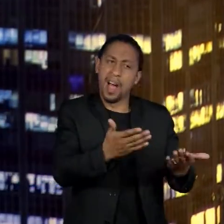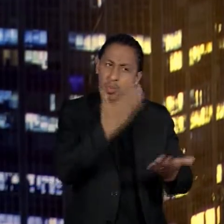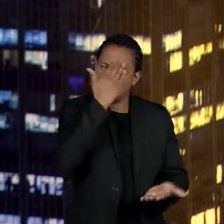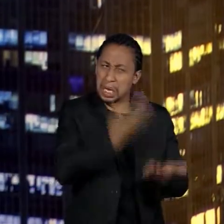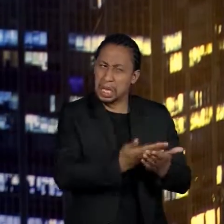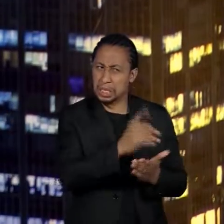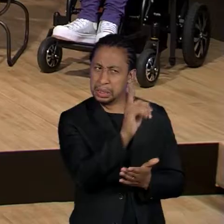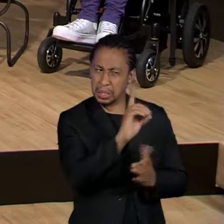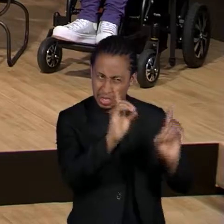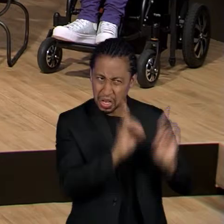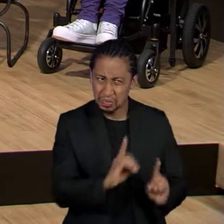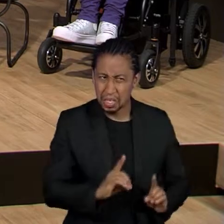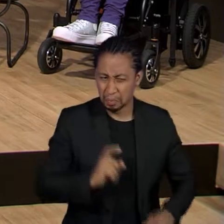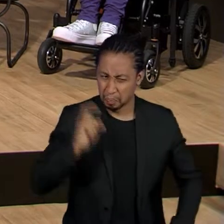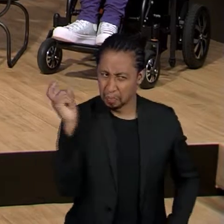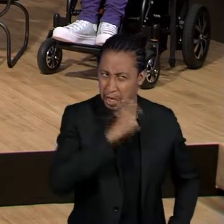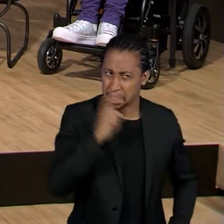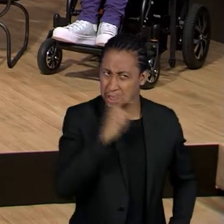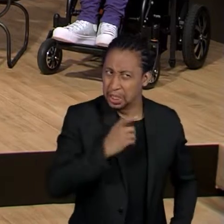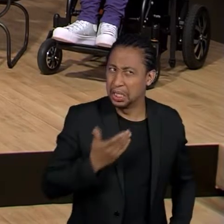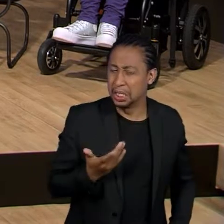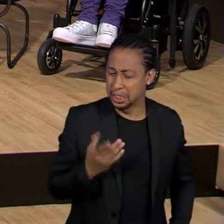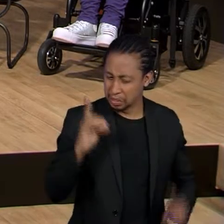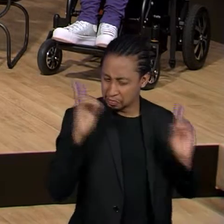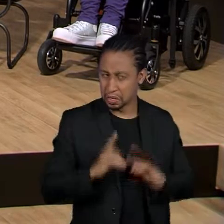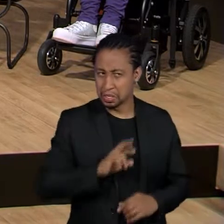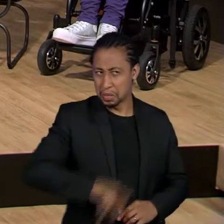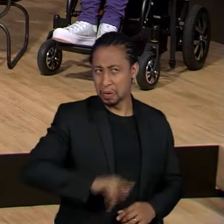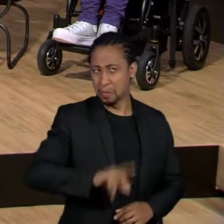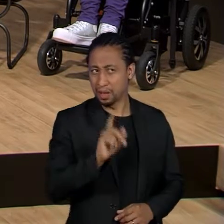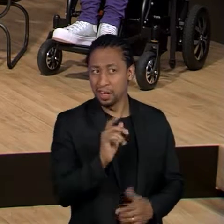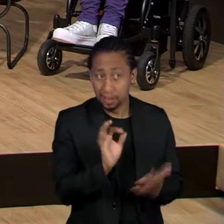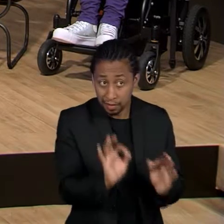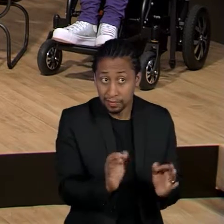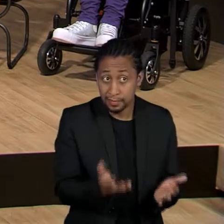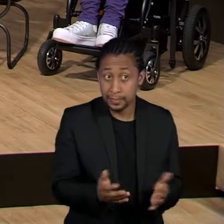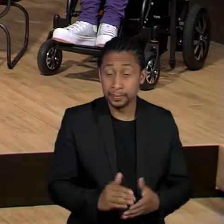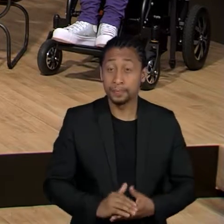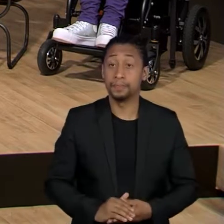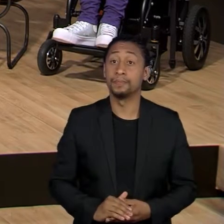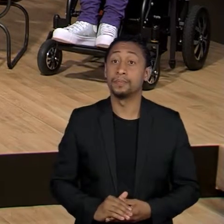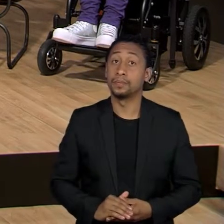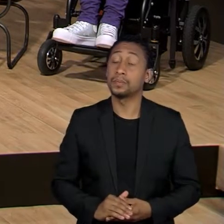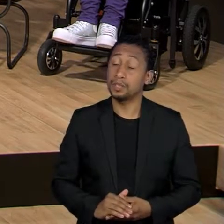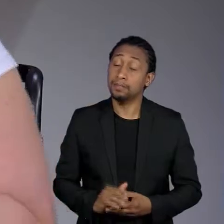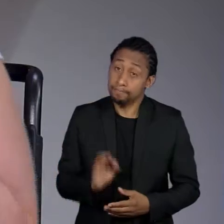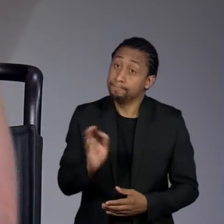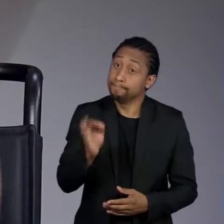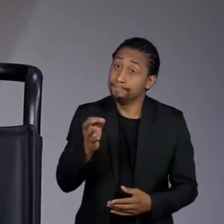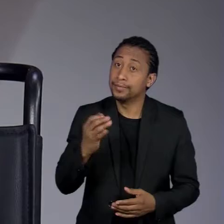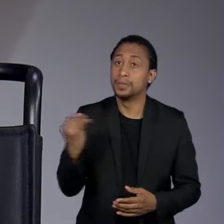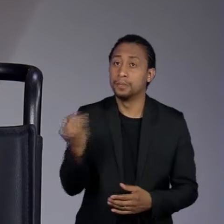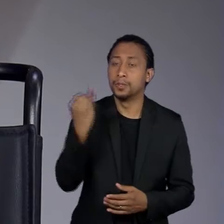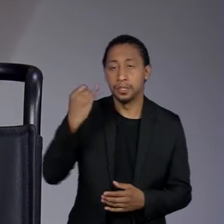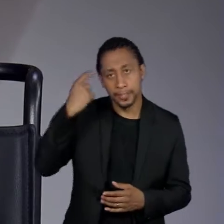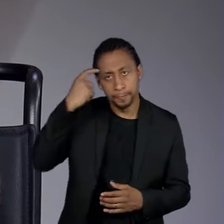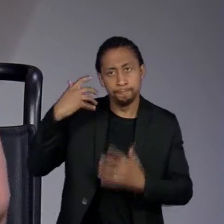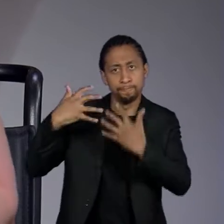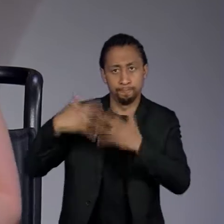que você seja uma pessoa com deficiência. Isso. É isso? E é muito interessante a gente pensar, primeiro, em